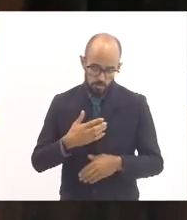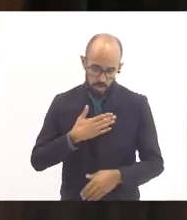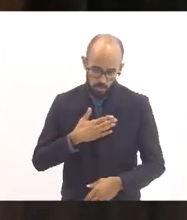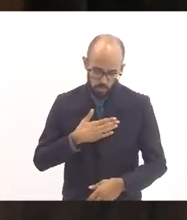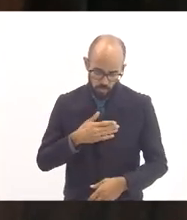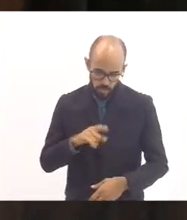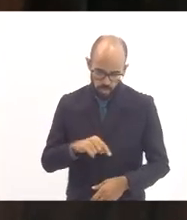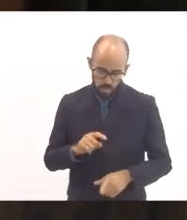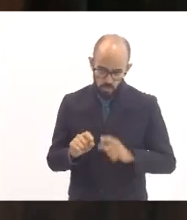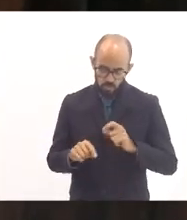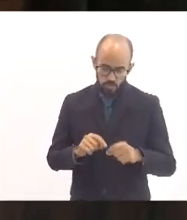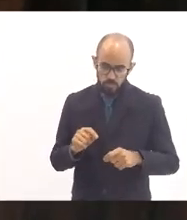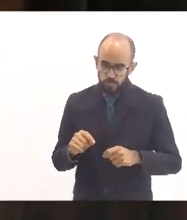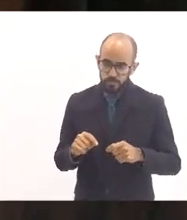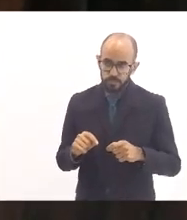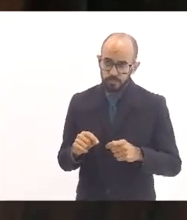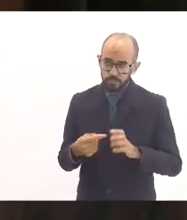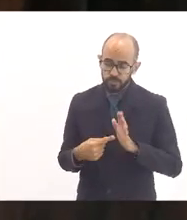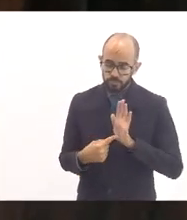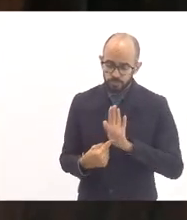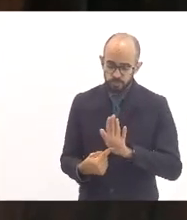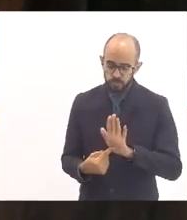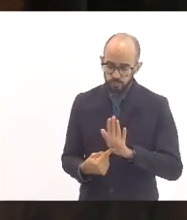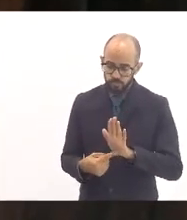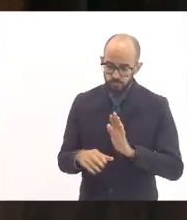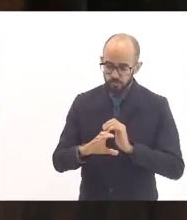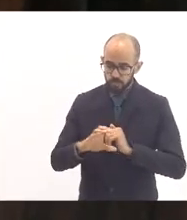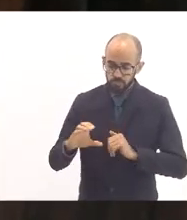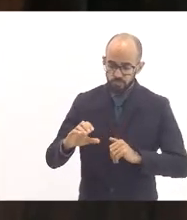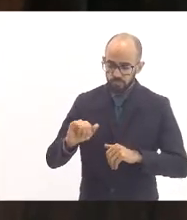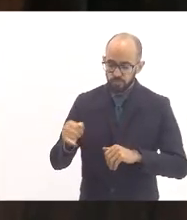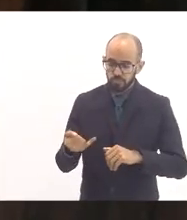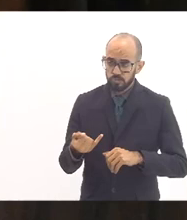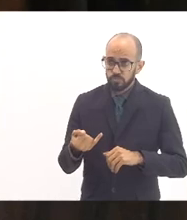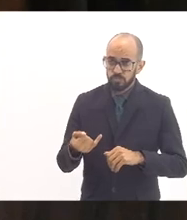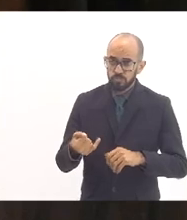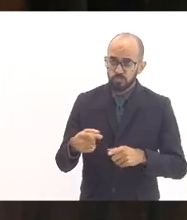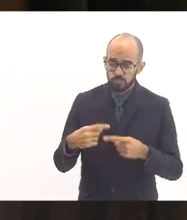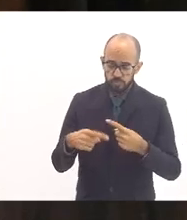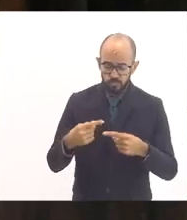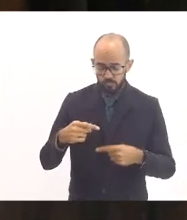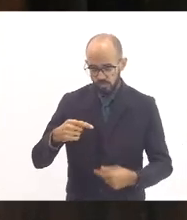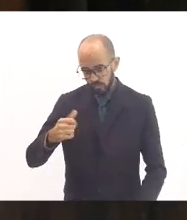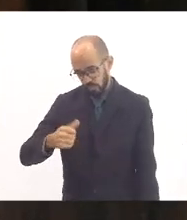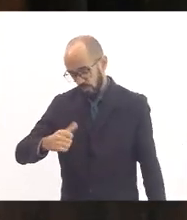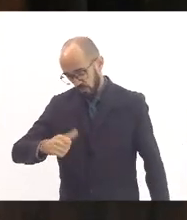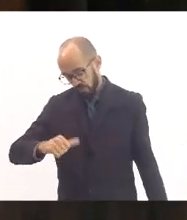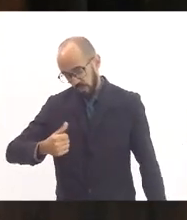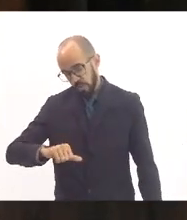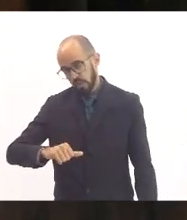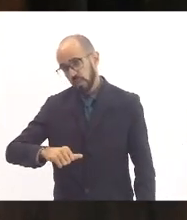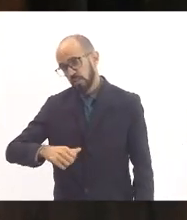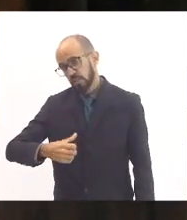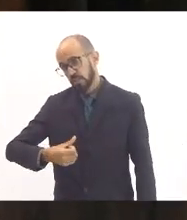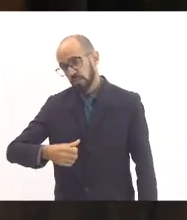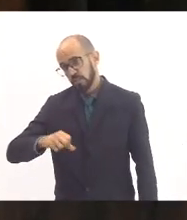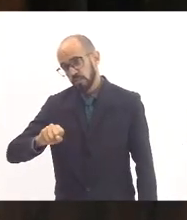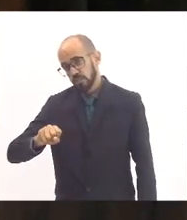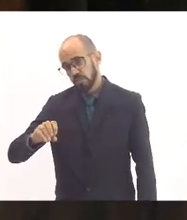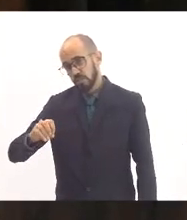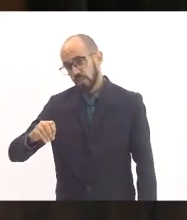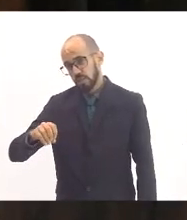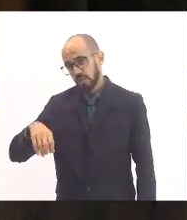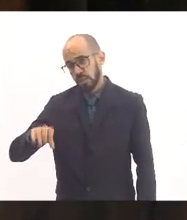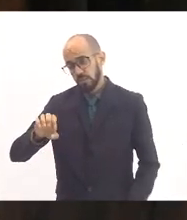É apresentar para a comissão de constituição e justiça depois de analisar AS 680